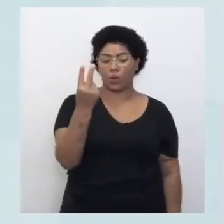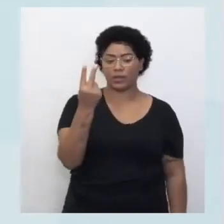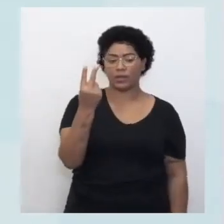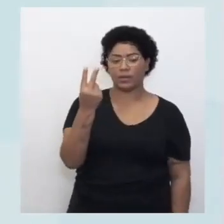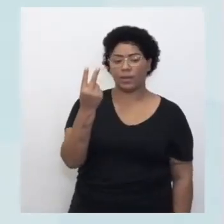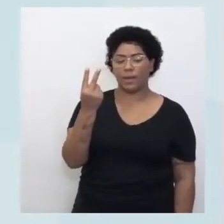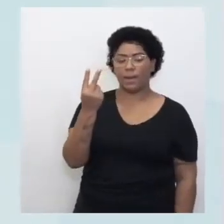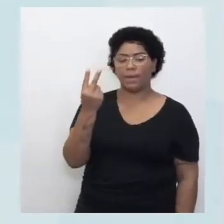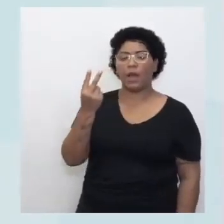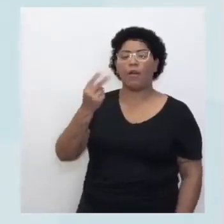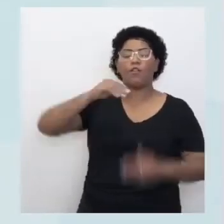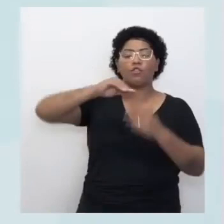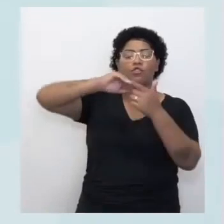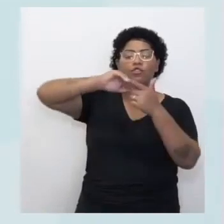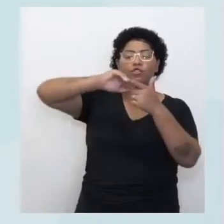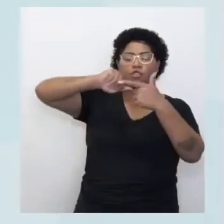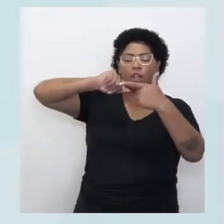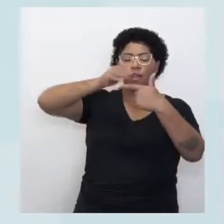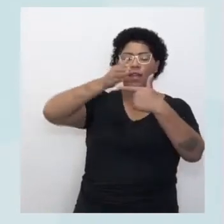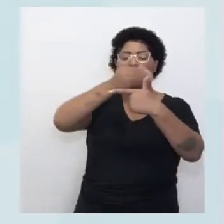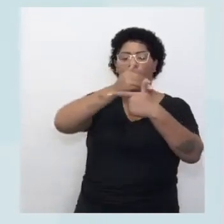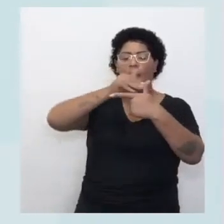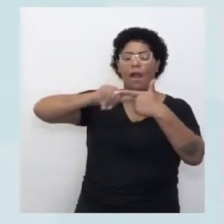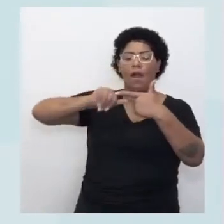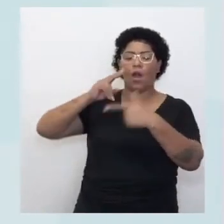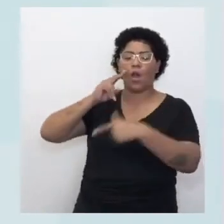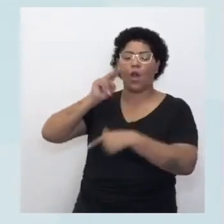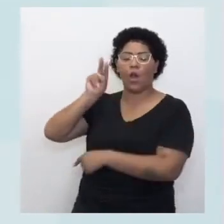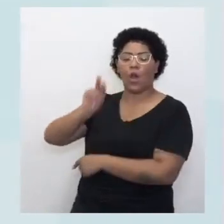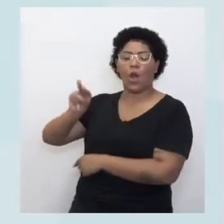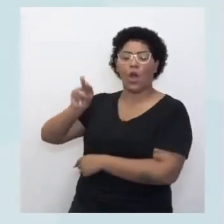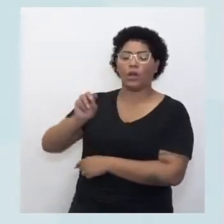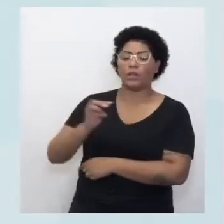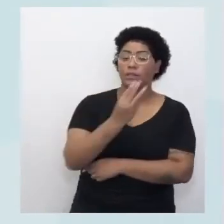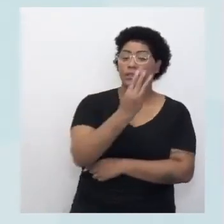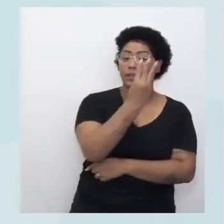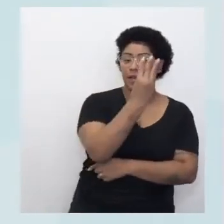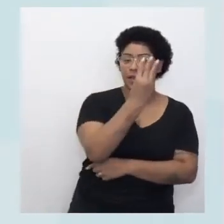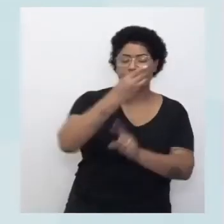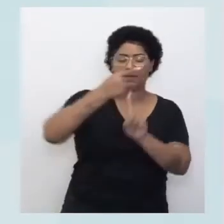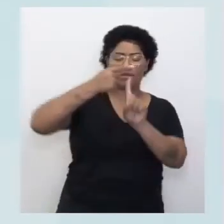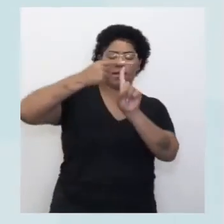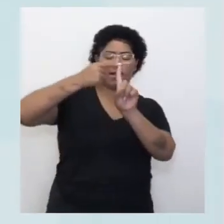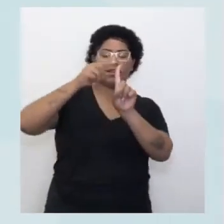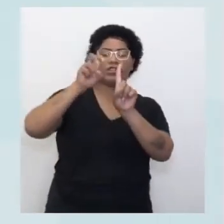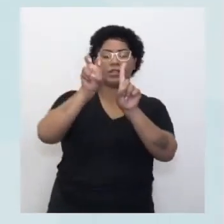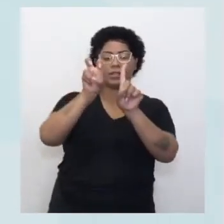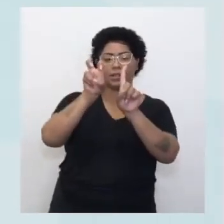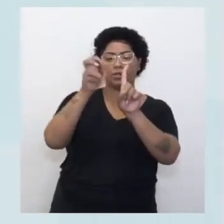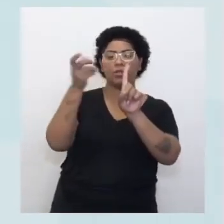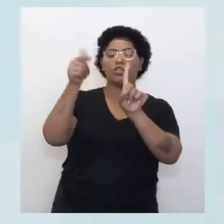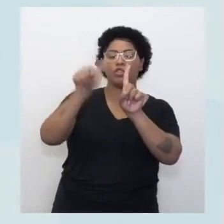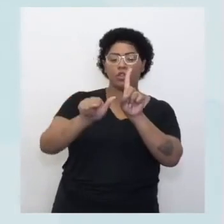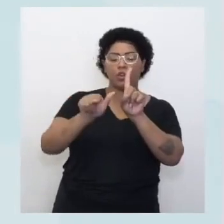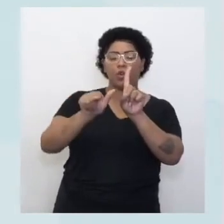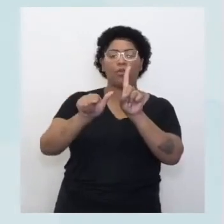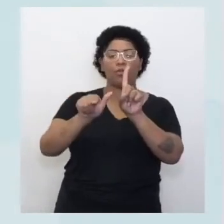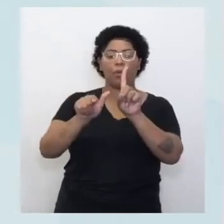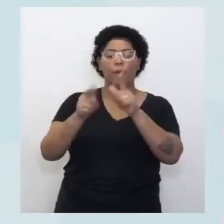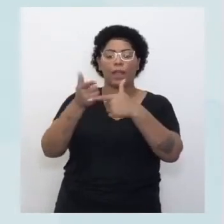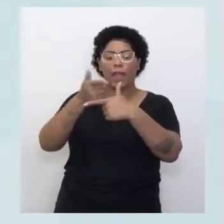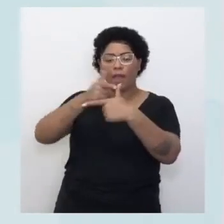vou simplificar e aí, em cima, repete e embaixo vai sobrar apenas o